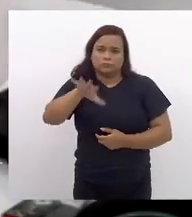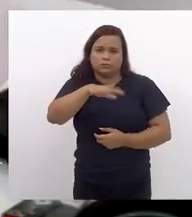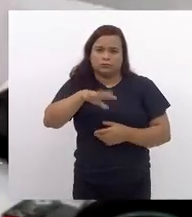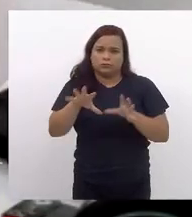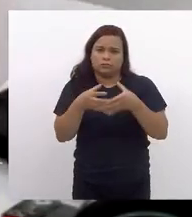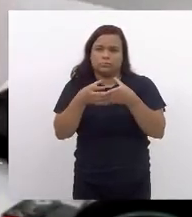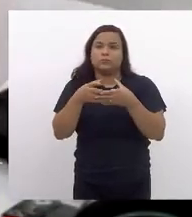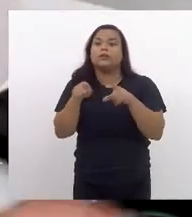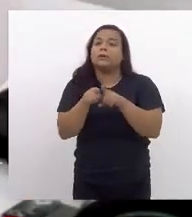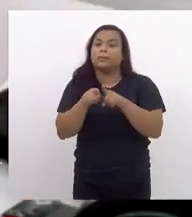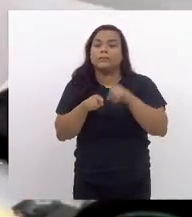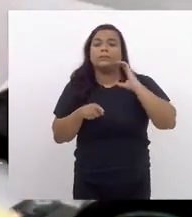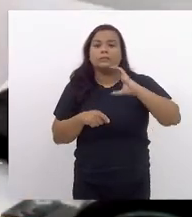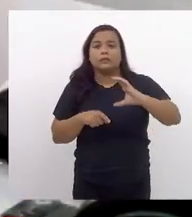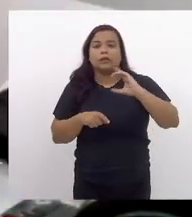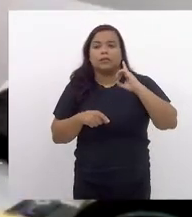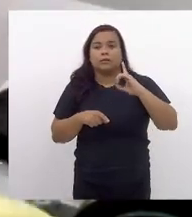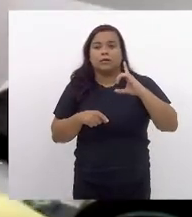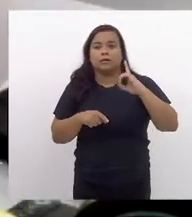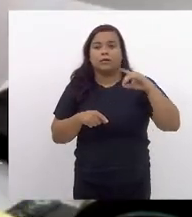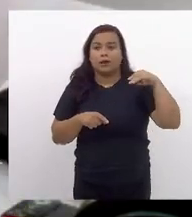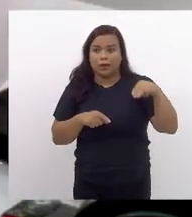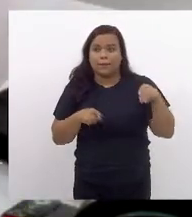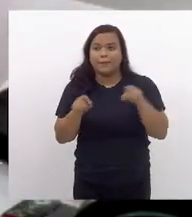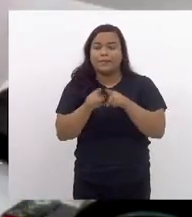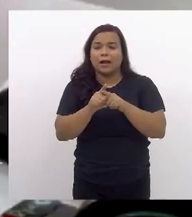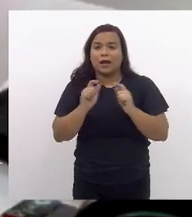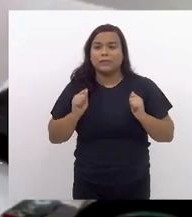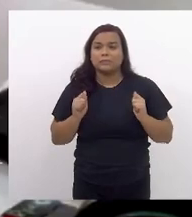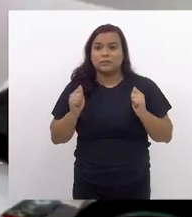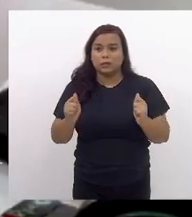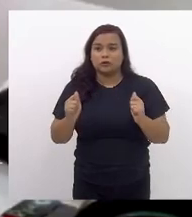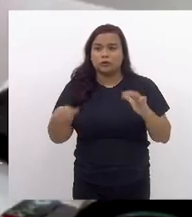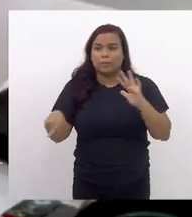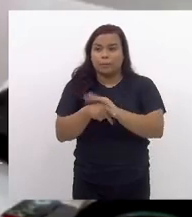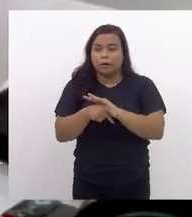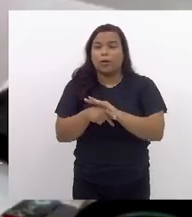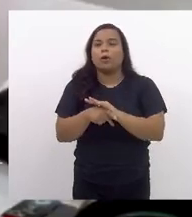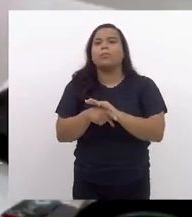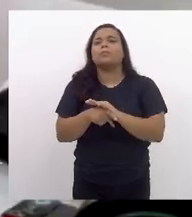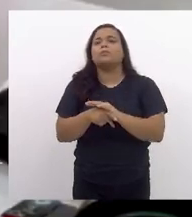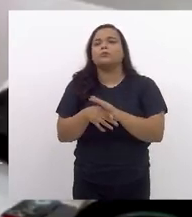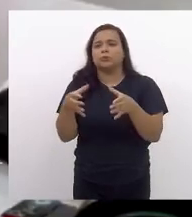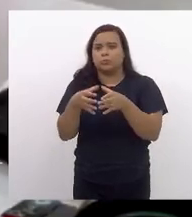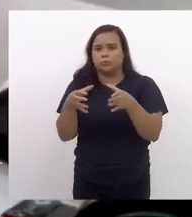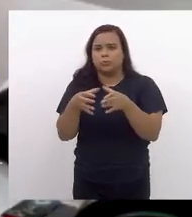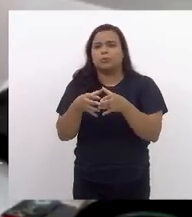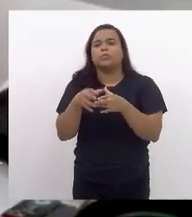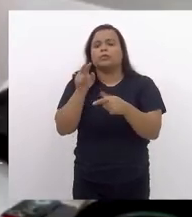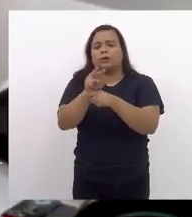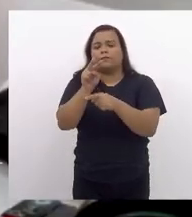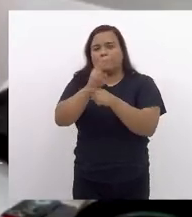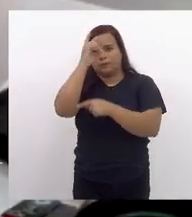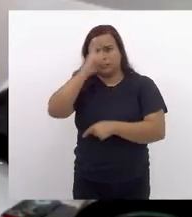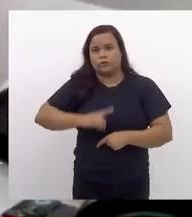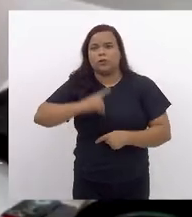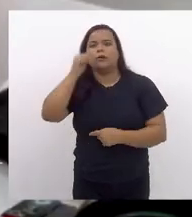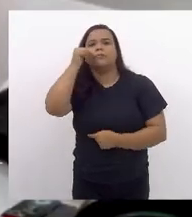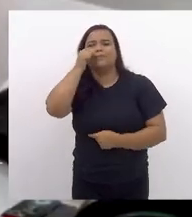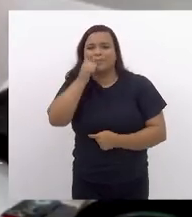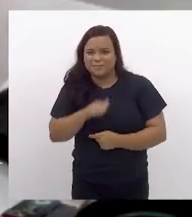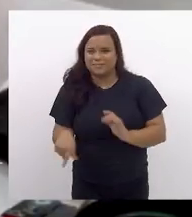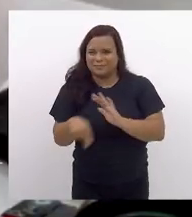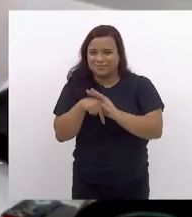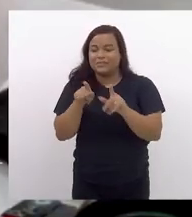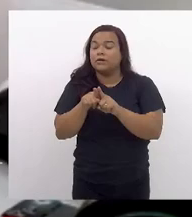pela CDTM, pelas assessoras da Comissão de Defesa dos Direitos da Mulher. E como foi trazido aqui